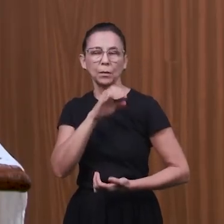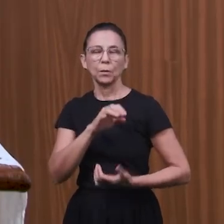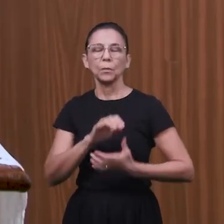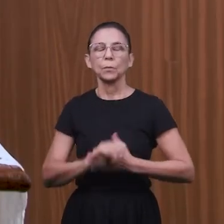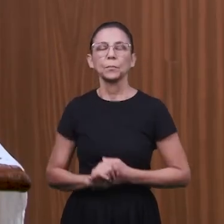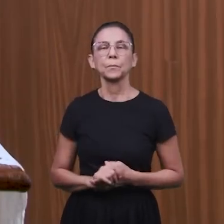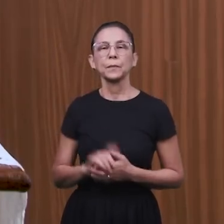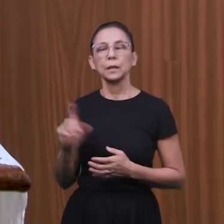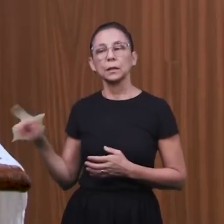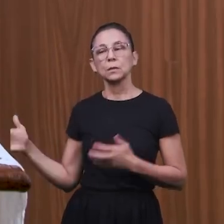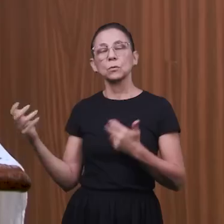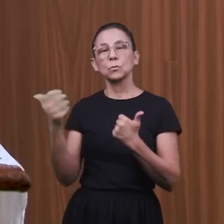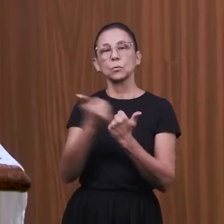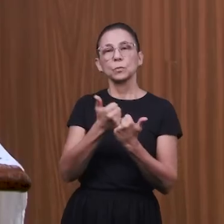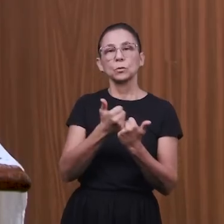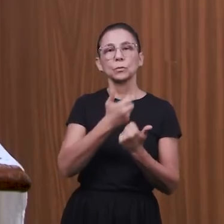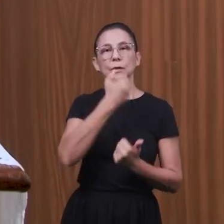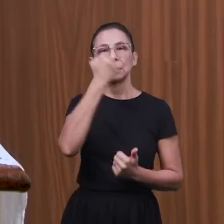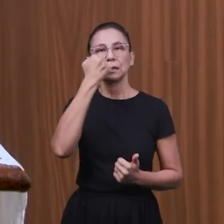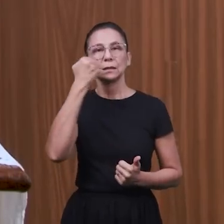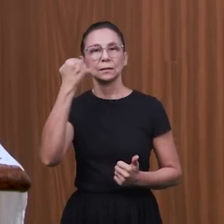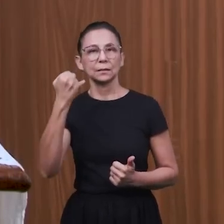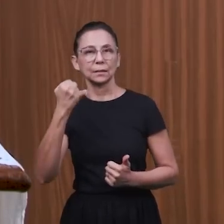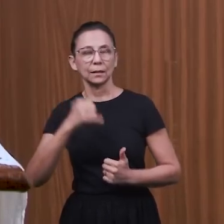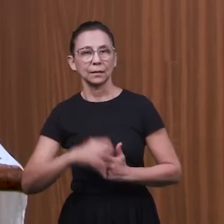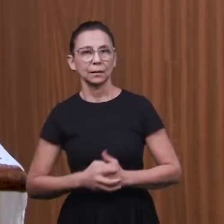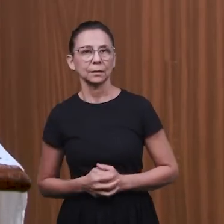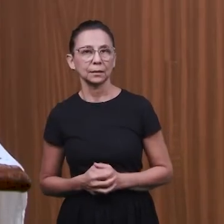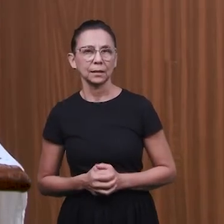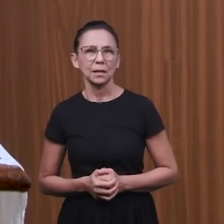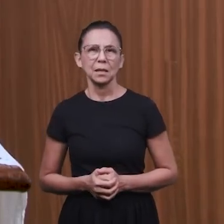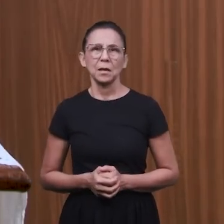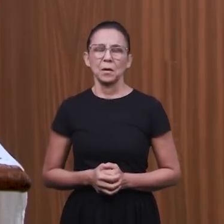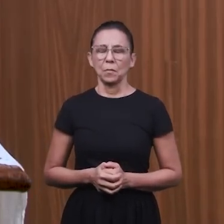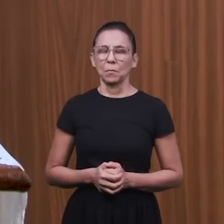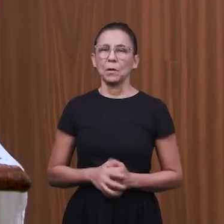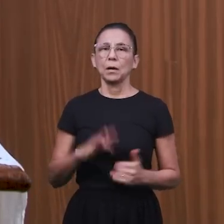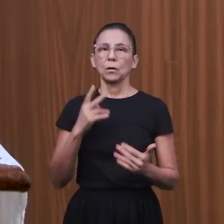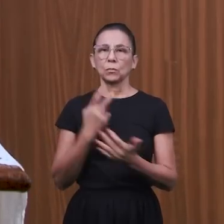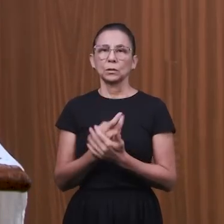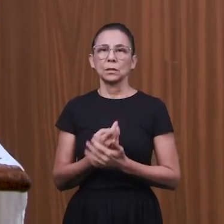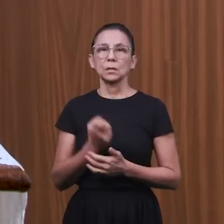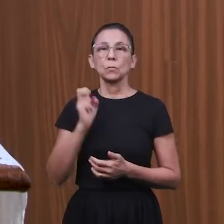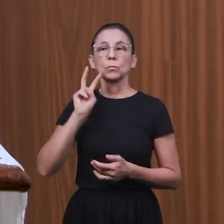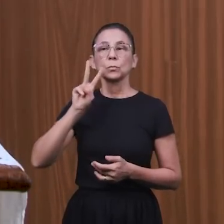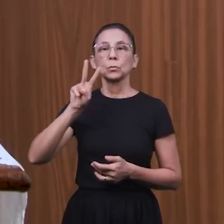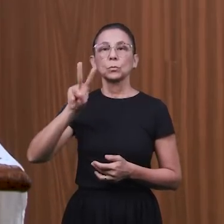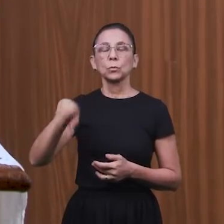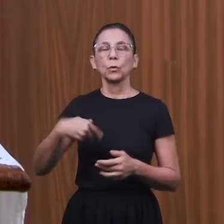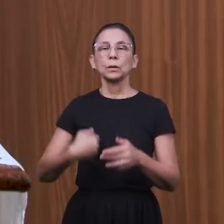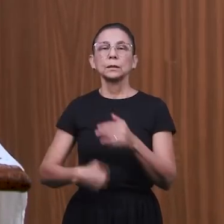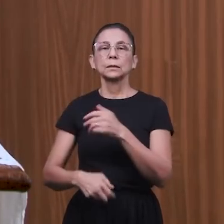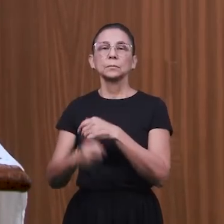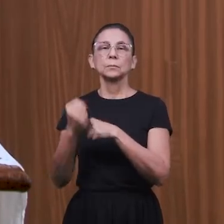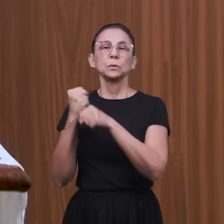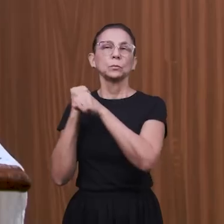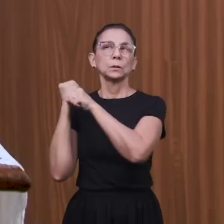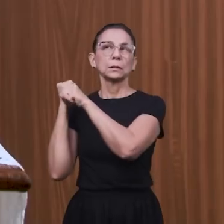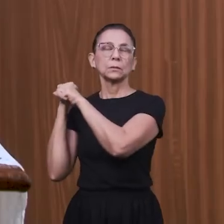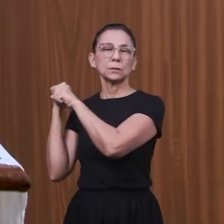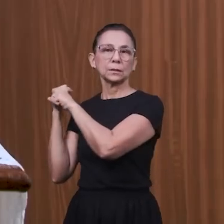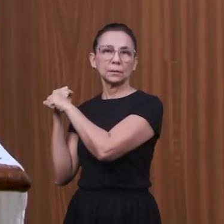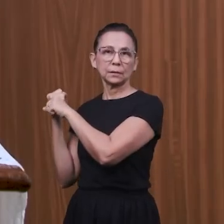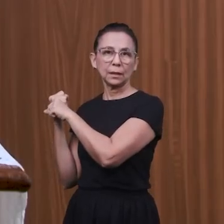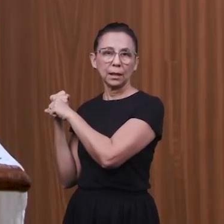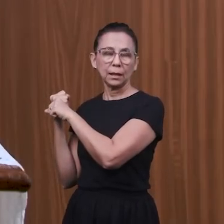cordeiro, ela foi apresentada, a resposta foi dada 2000 anos à frente. Sabe quando? Quando Jesus vai ao